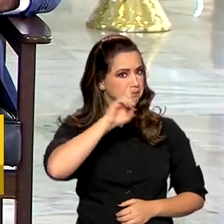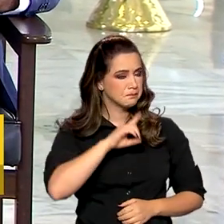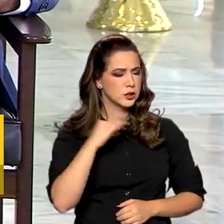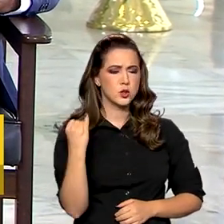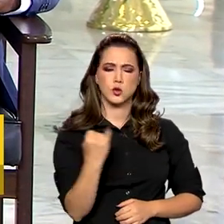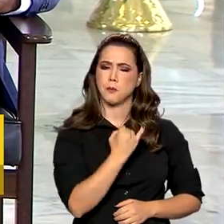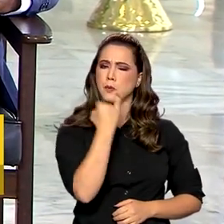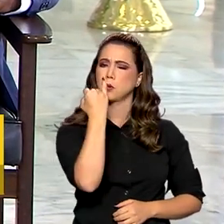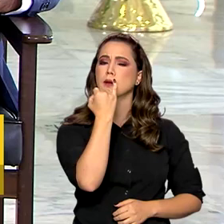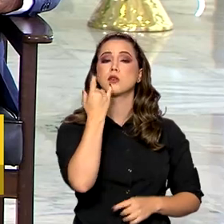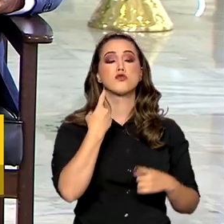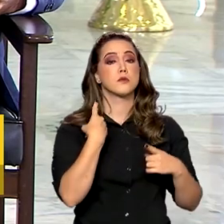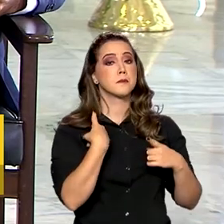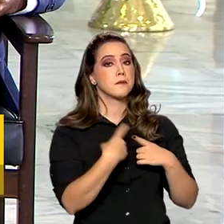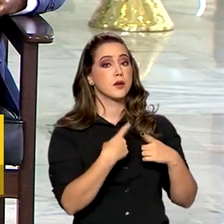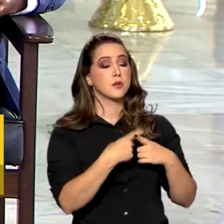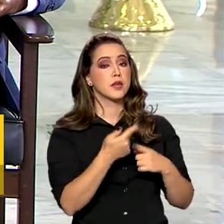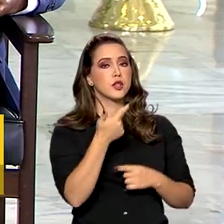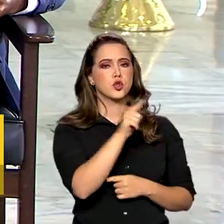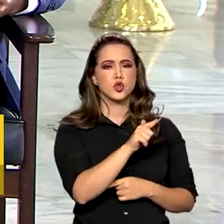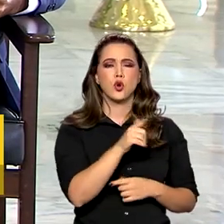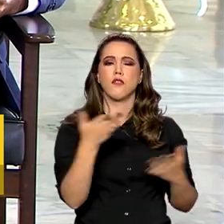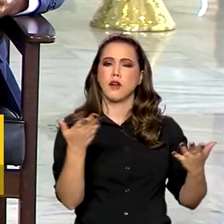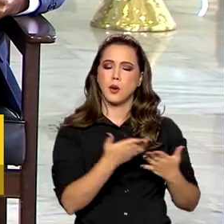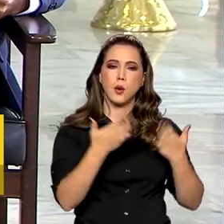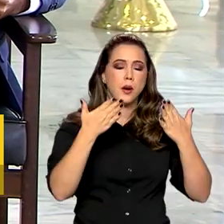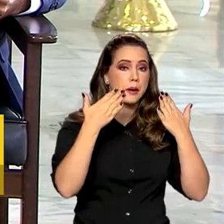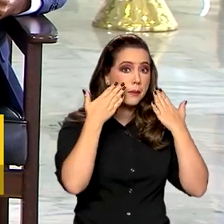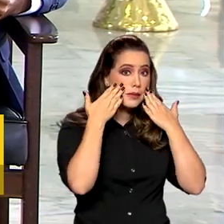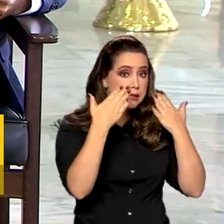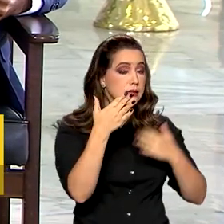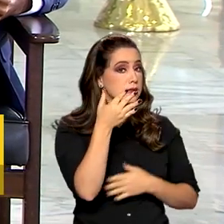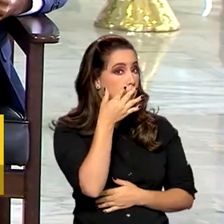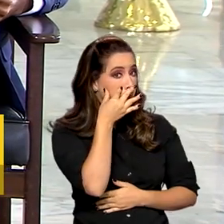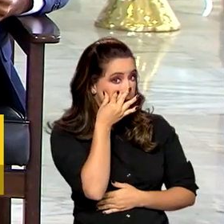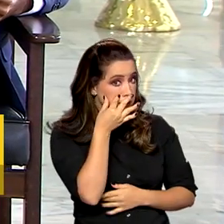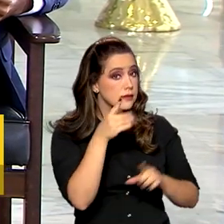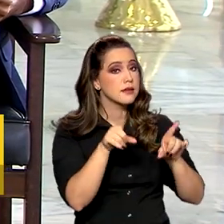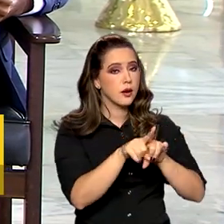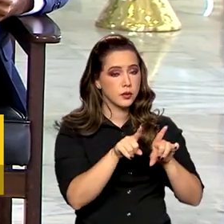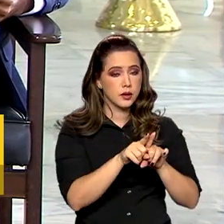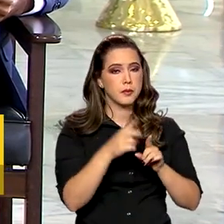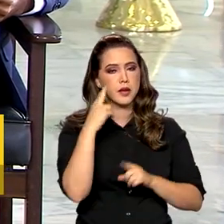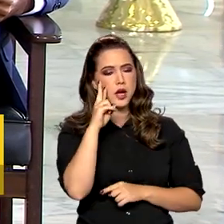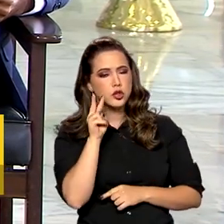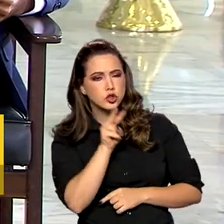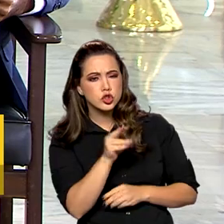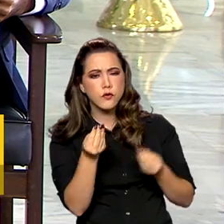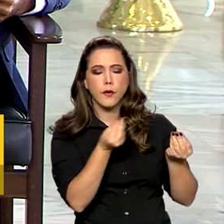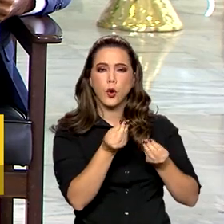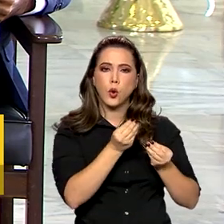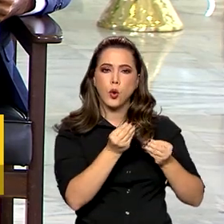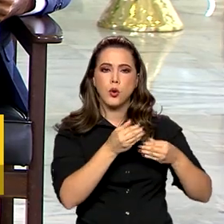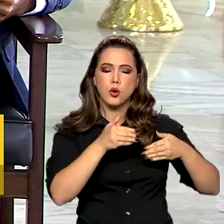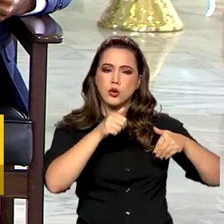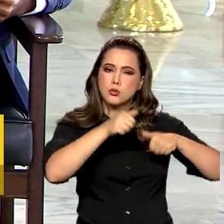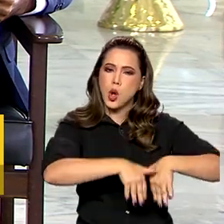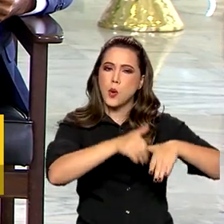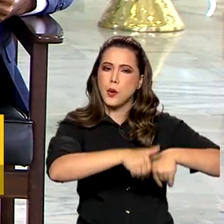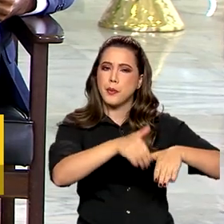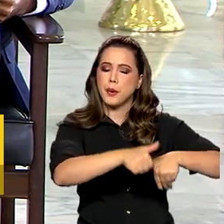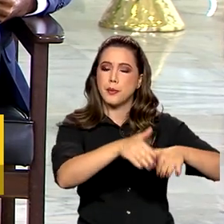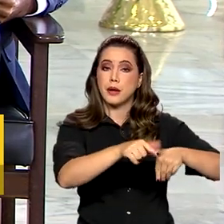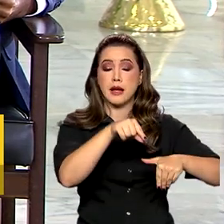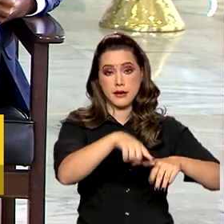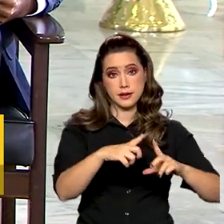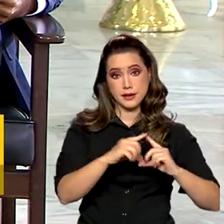mais especial porque ela volta a ser completa. Nessa cobertura, nós vamos mostrar toda a movimentação do desfile cívico-militar aqui em